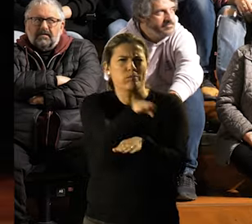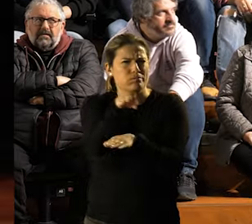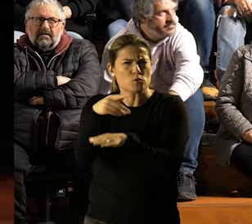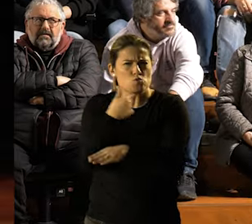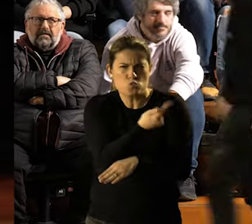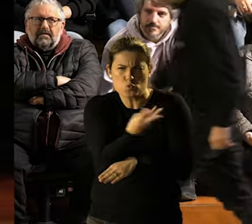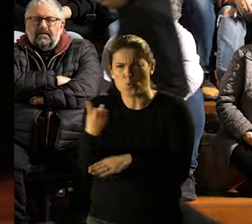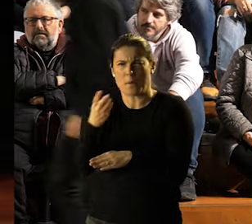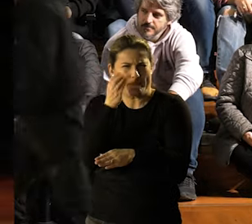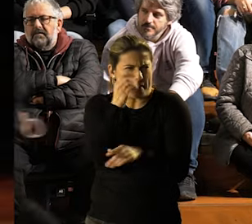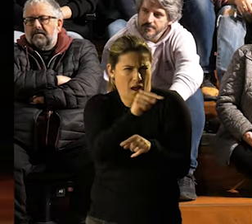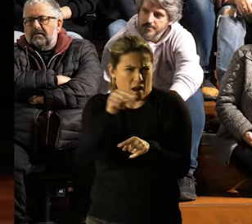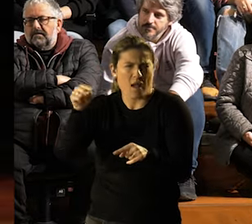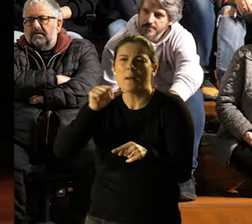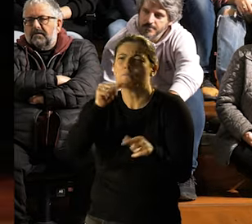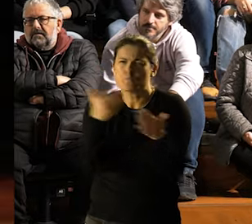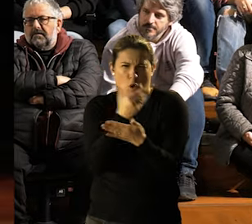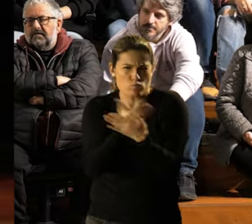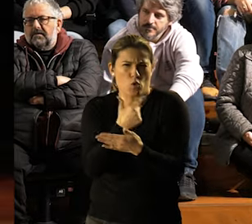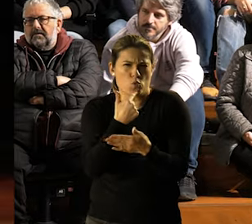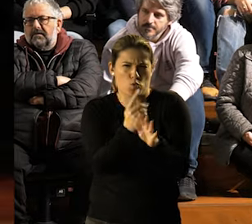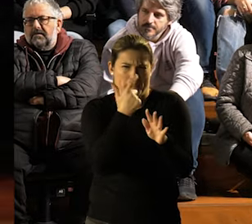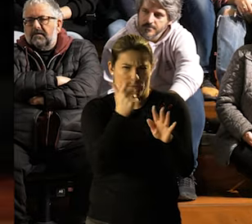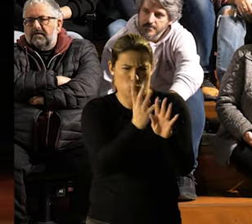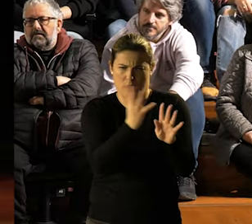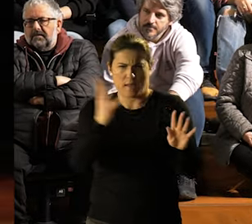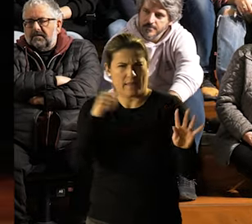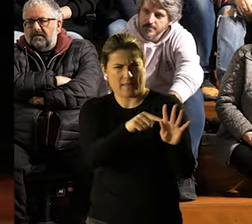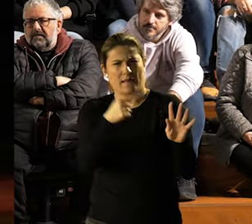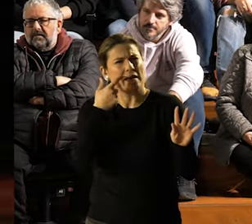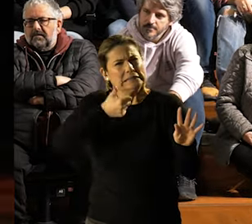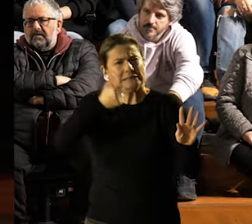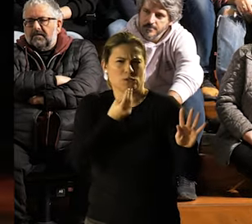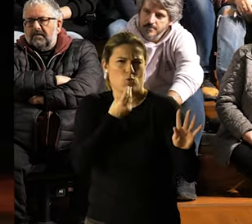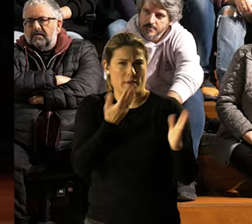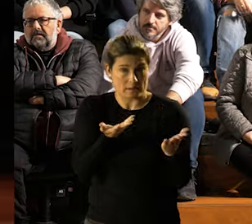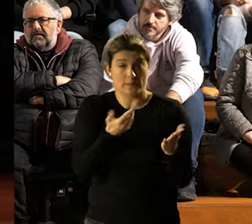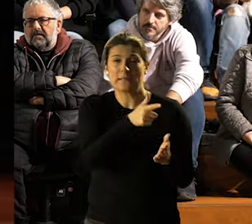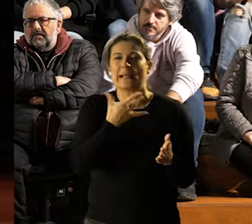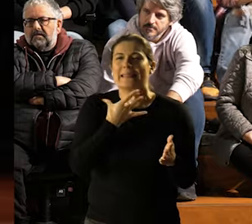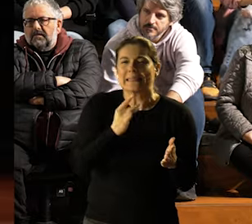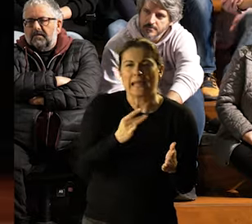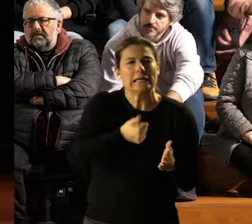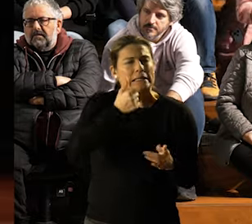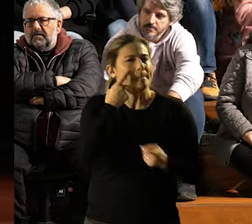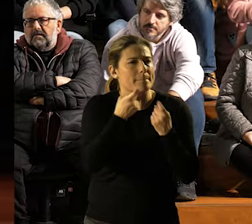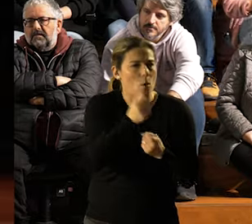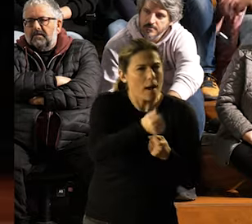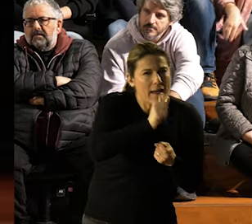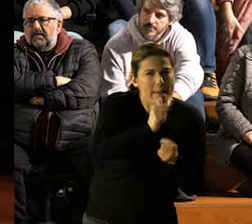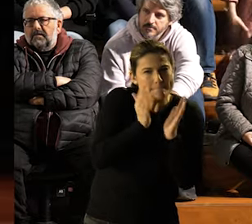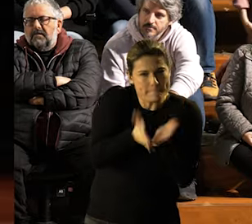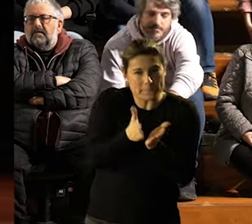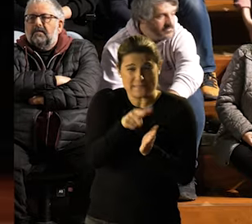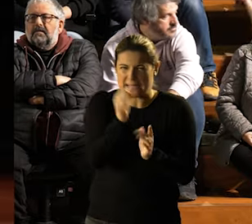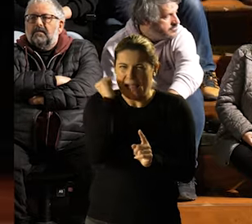contra uma fila de pessoas que morrendo à fome procuravam comida morrendo à sede procuravam bebida e perante